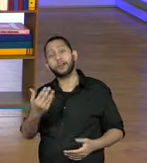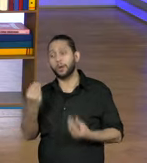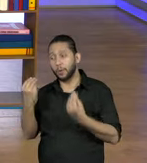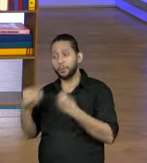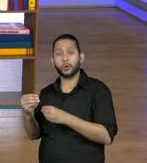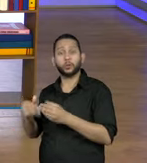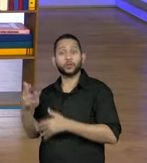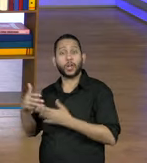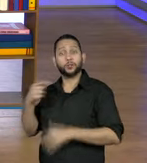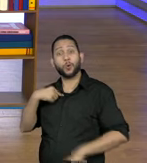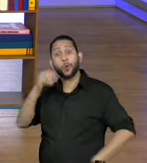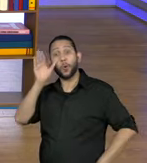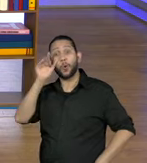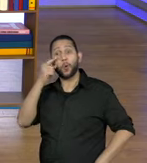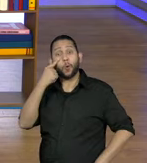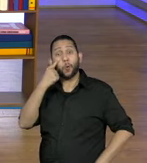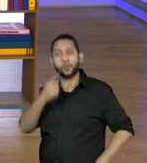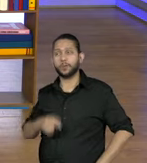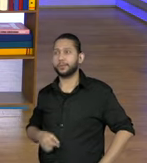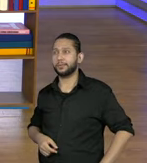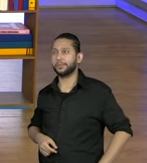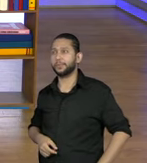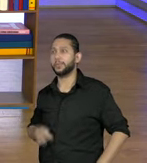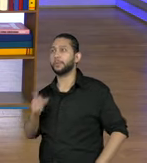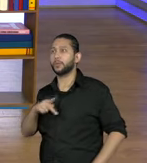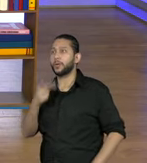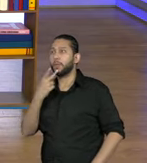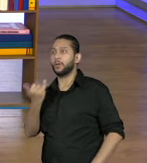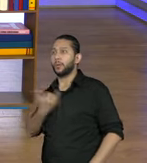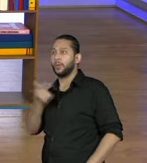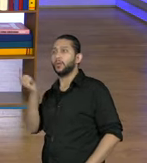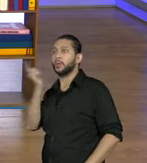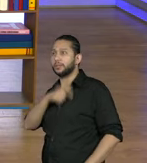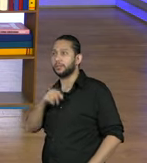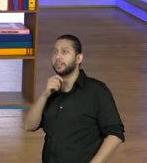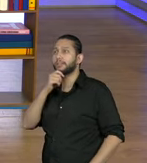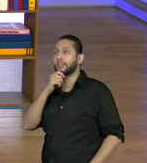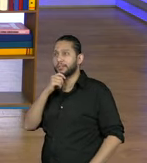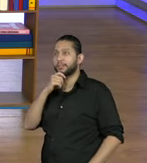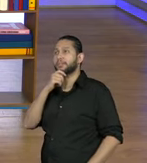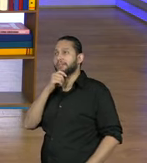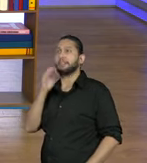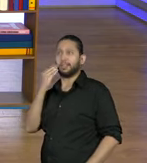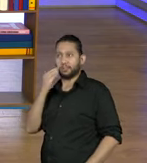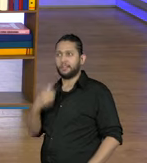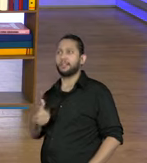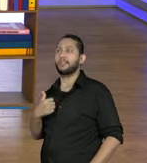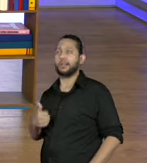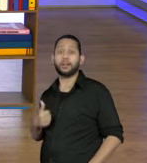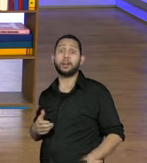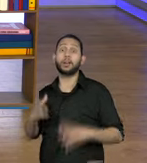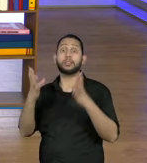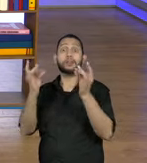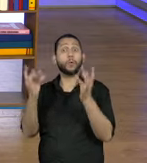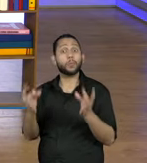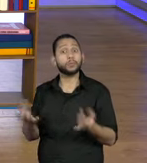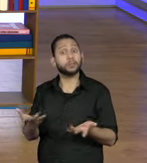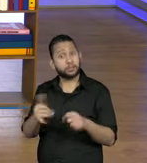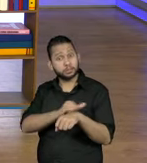quero dar uma olhadinha. E aí? Ó, a professora disse que deu para entender. Olha, a professora Luísa falou que por decomposição...